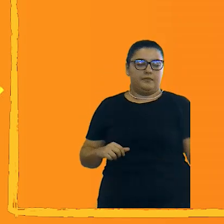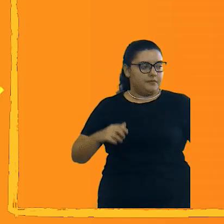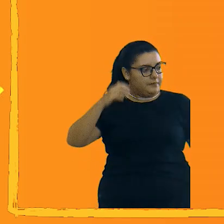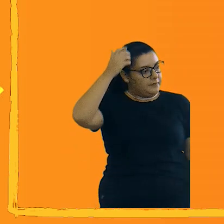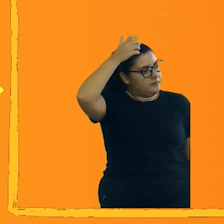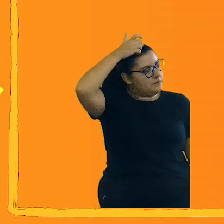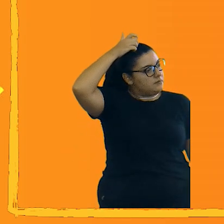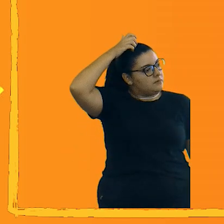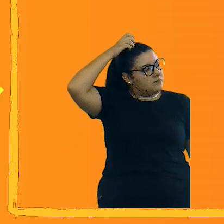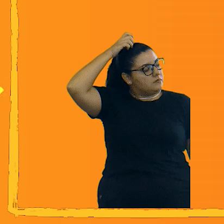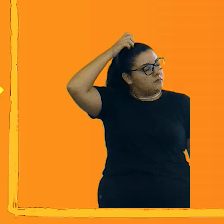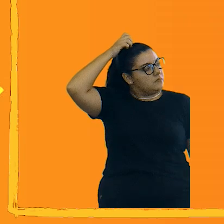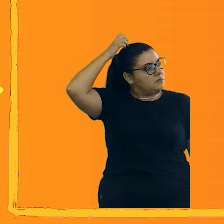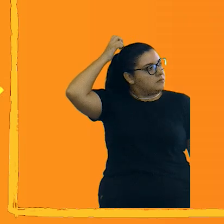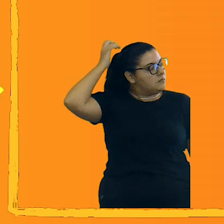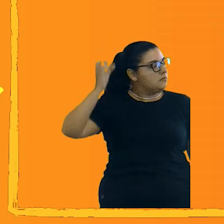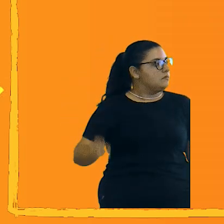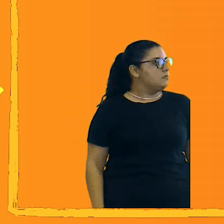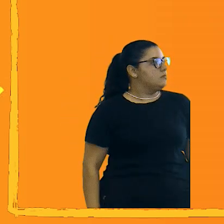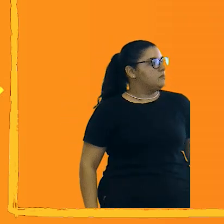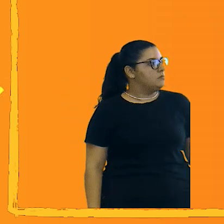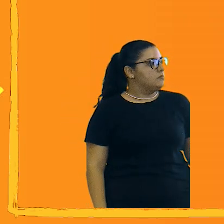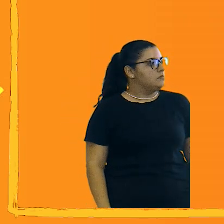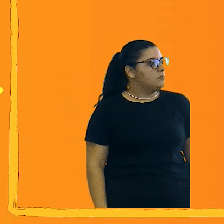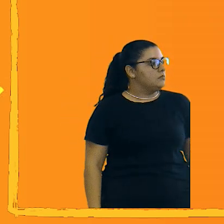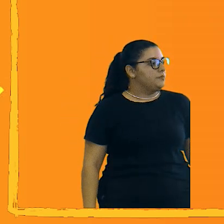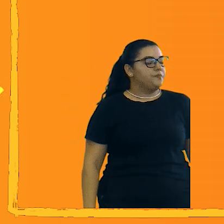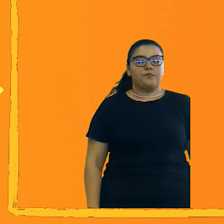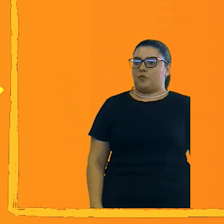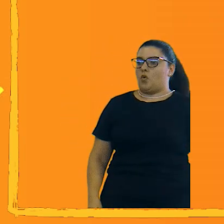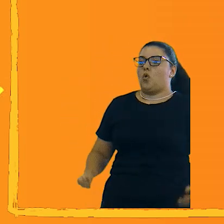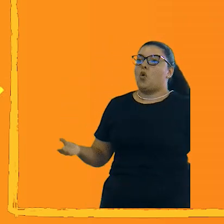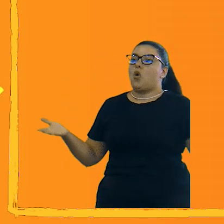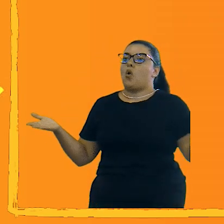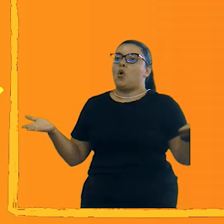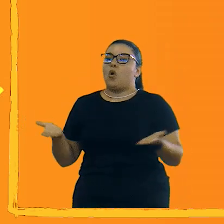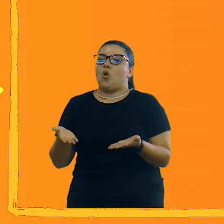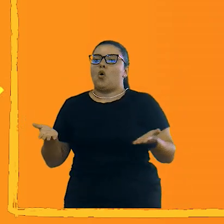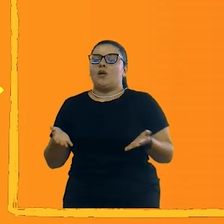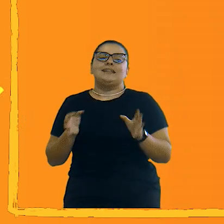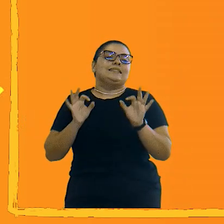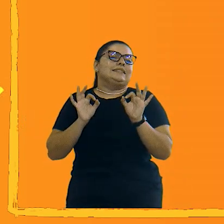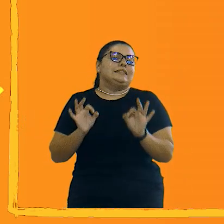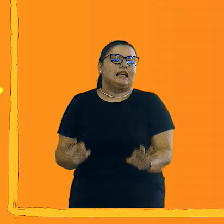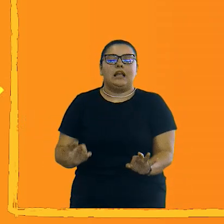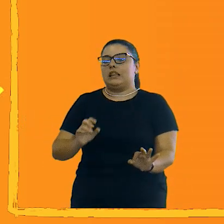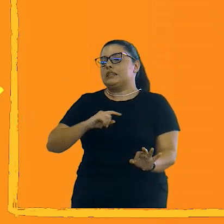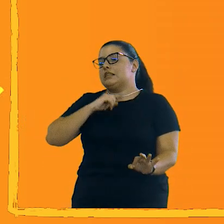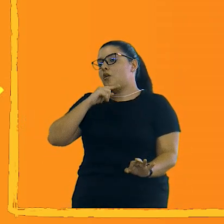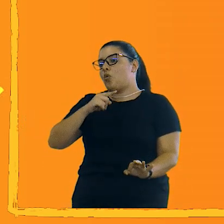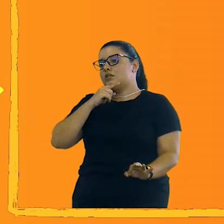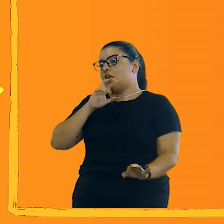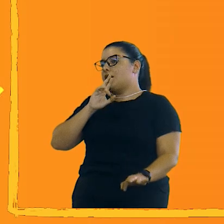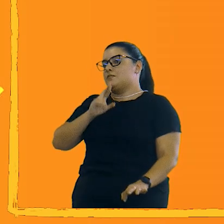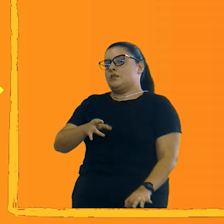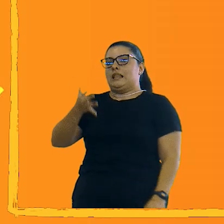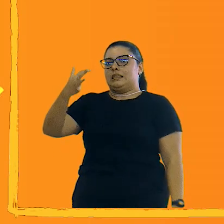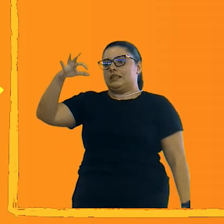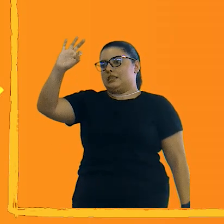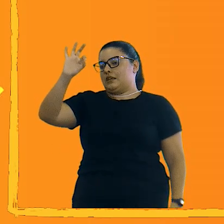a cabeça aí hoje a gente com certeza não vai conseguir resolver as 10 questões